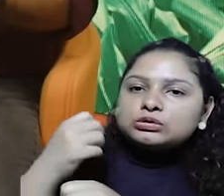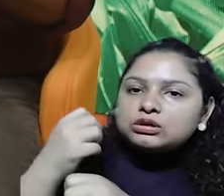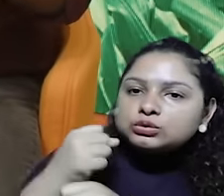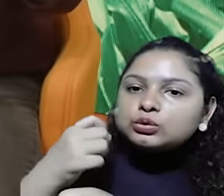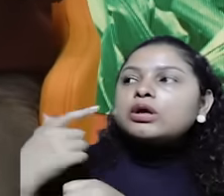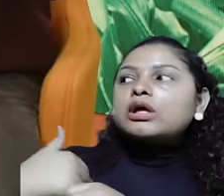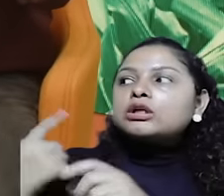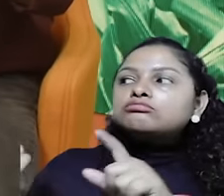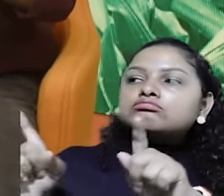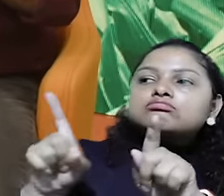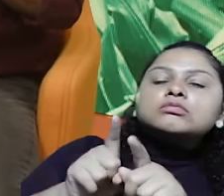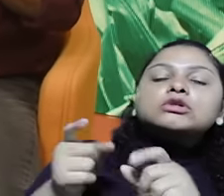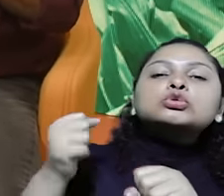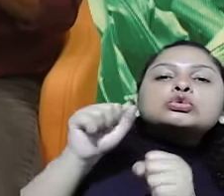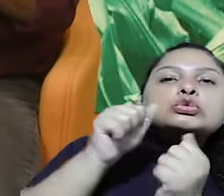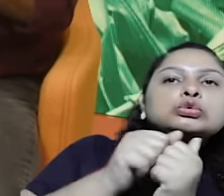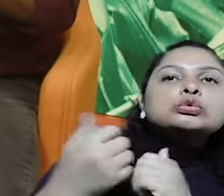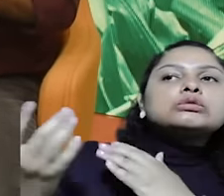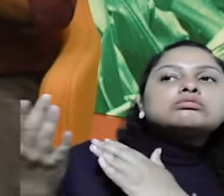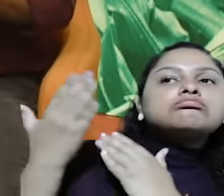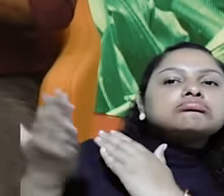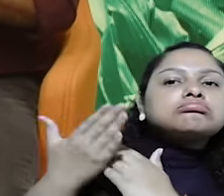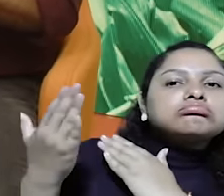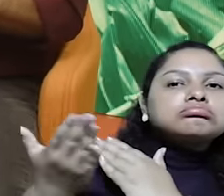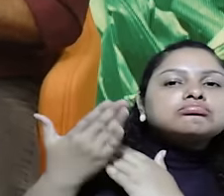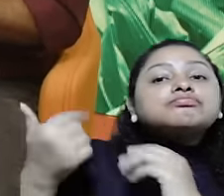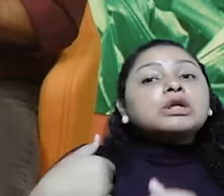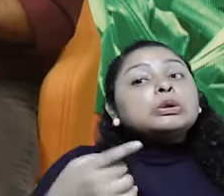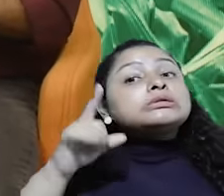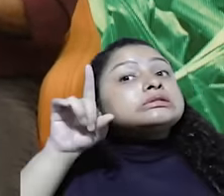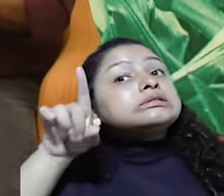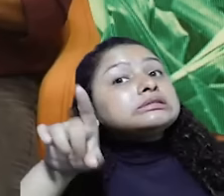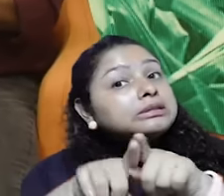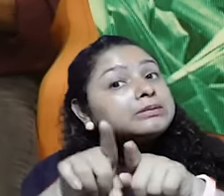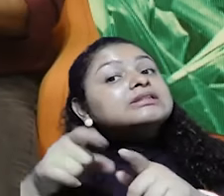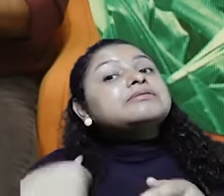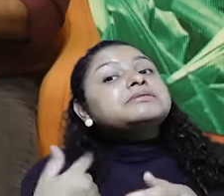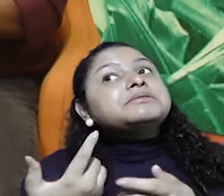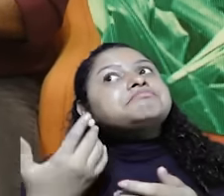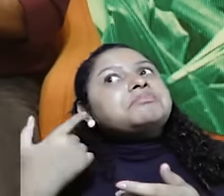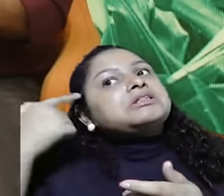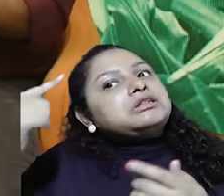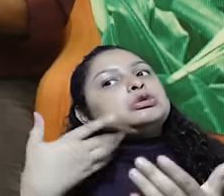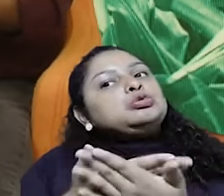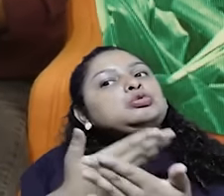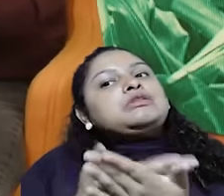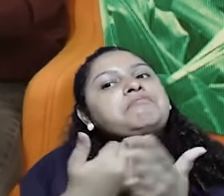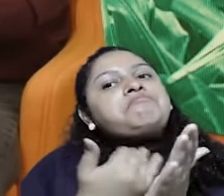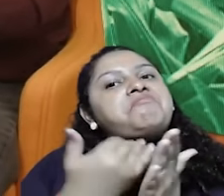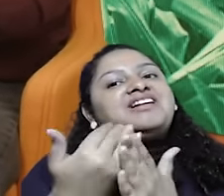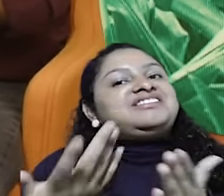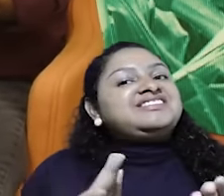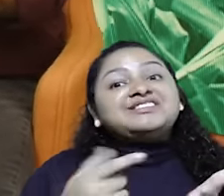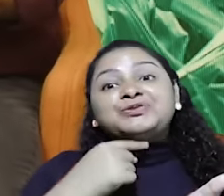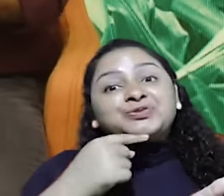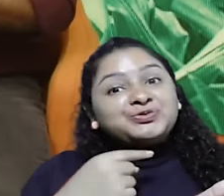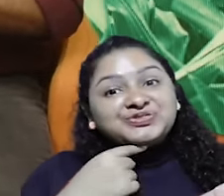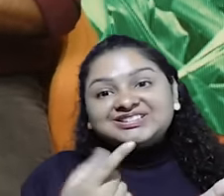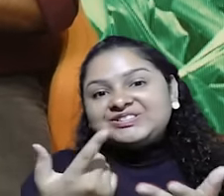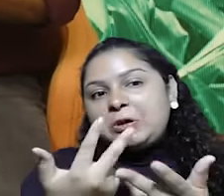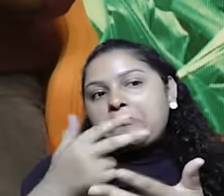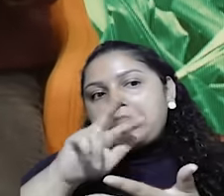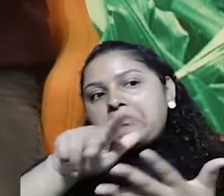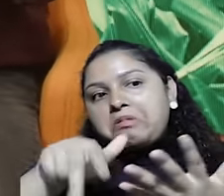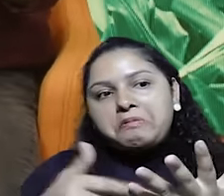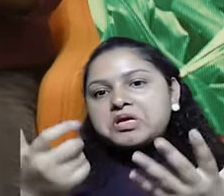contigo e até eu tava pensando aqui né em me especializar um pouquinho mais porque eu não sei nem um terço aqui que o nosso Doutor trouxe